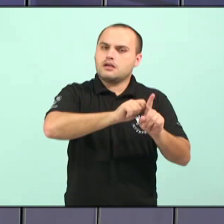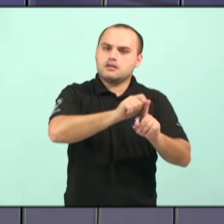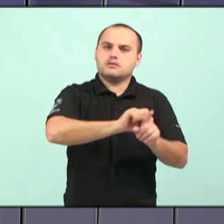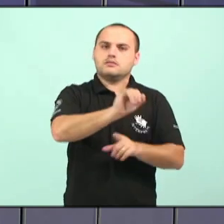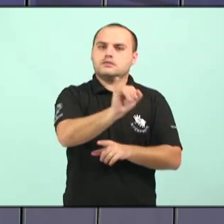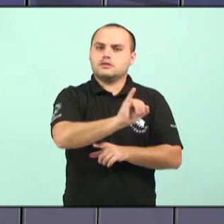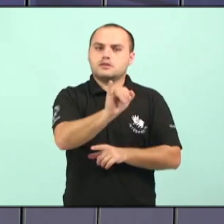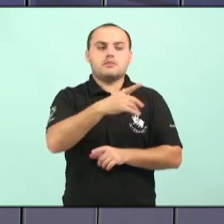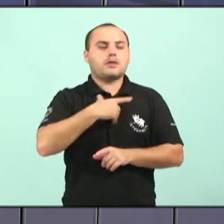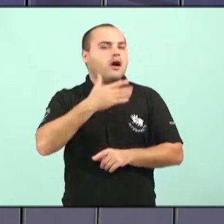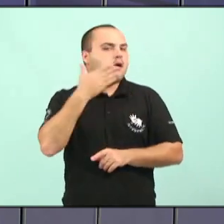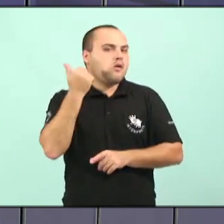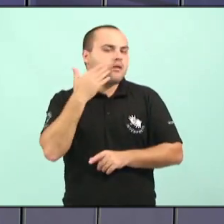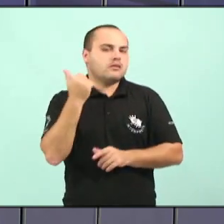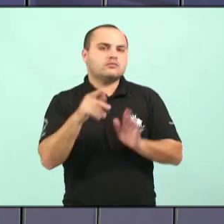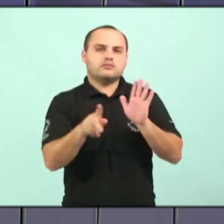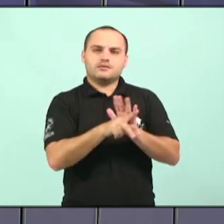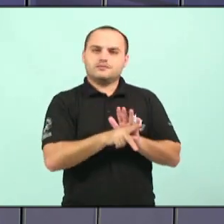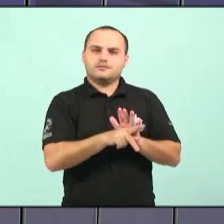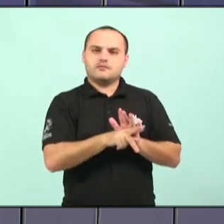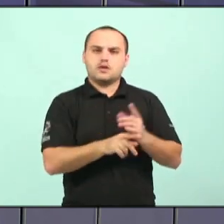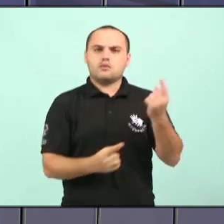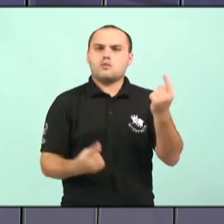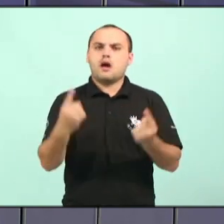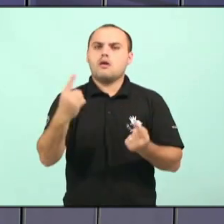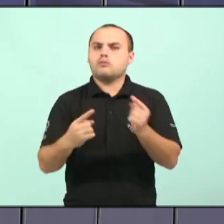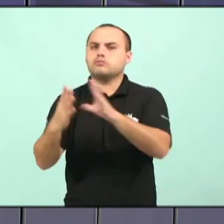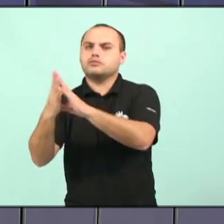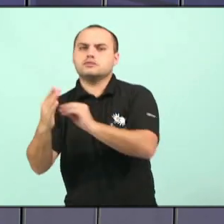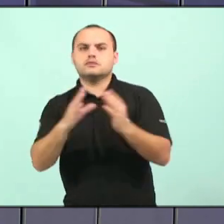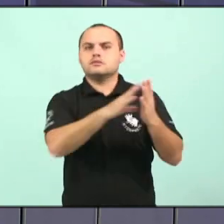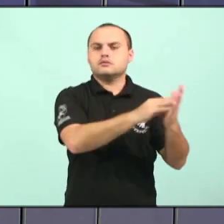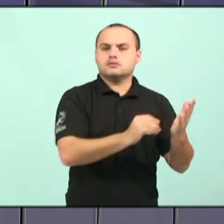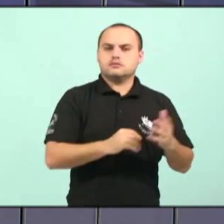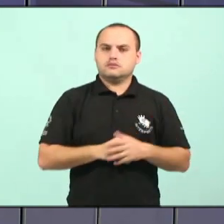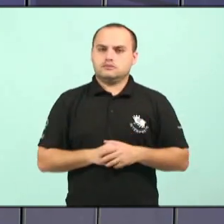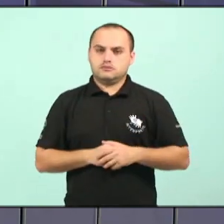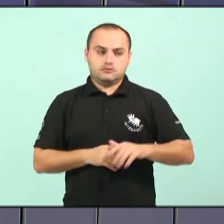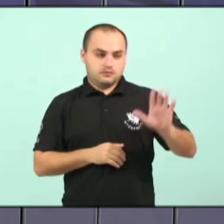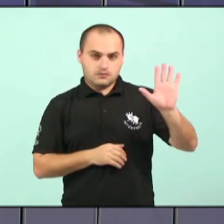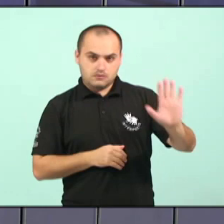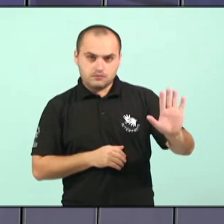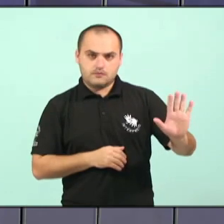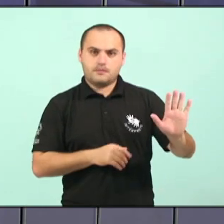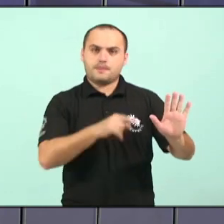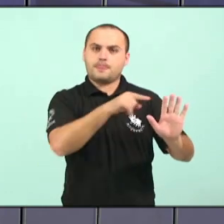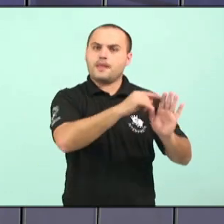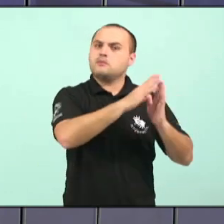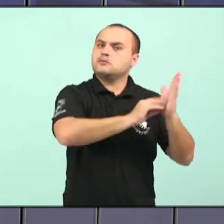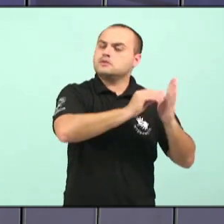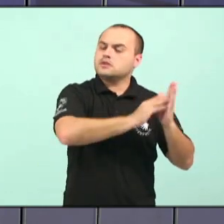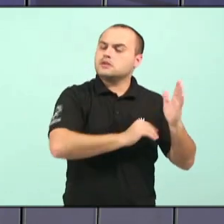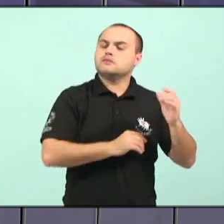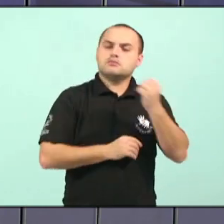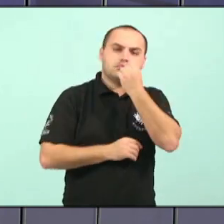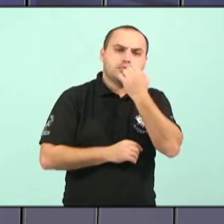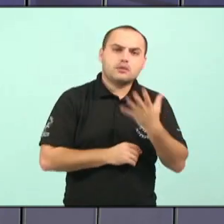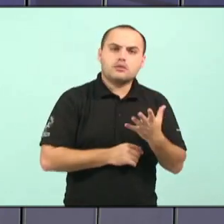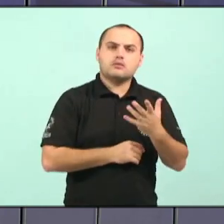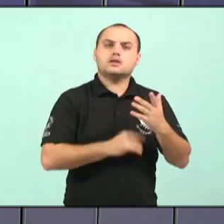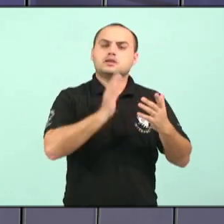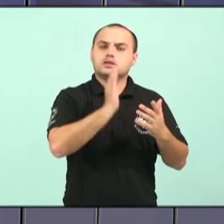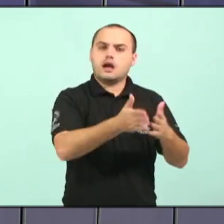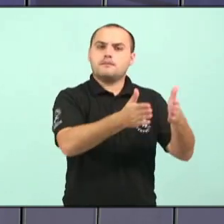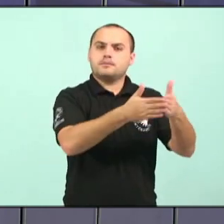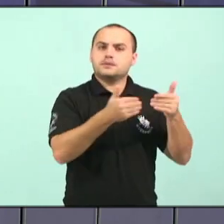a exploração comercial. Qual o modelo é mais interessante? Para a Maersk, para a IPM, o modelo aqui em Itajaí é um modelo muito interessante. Tanto que eles já